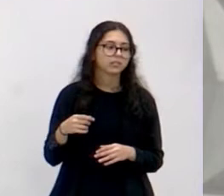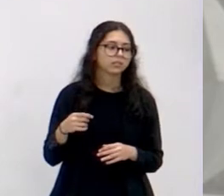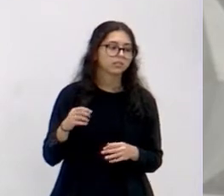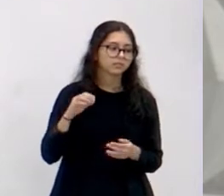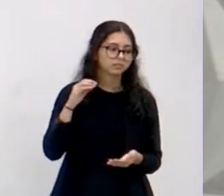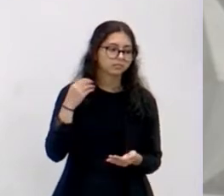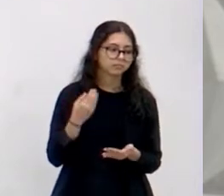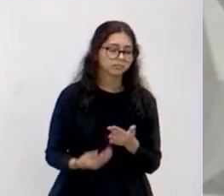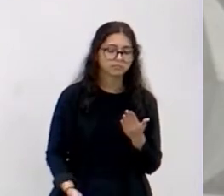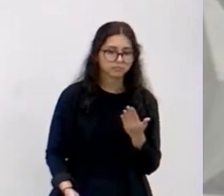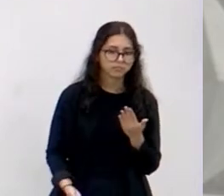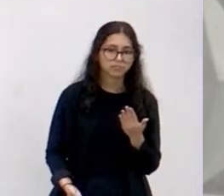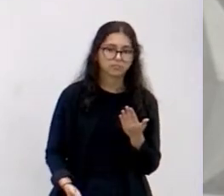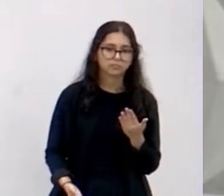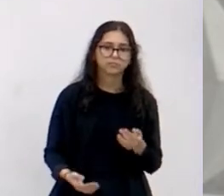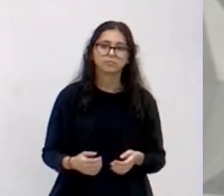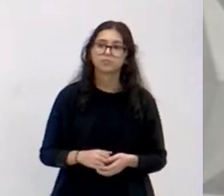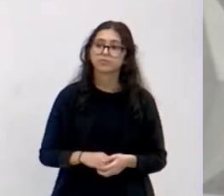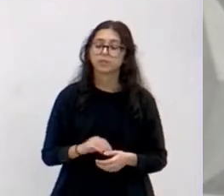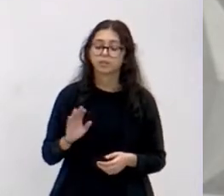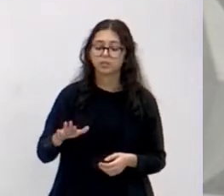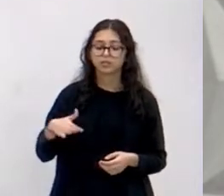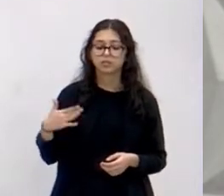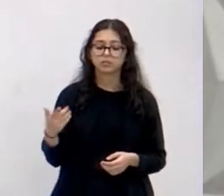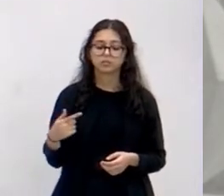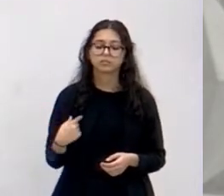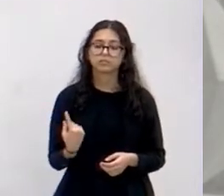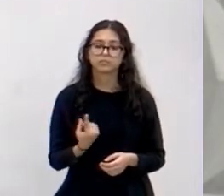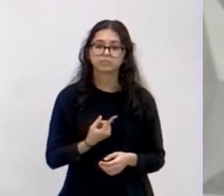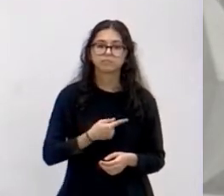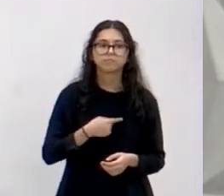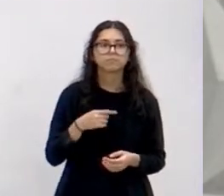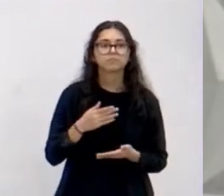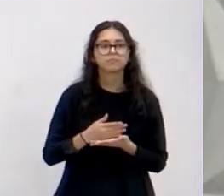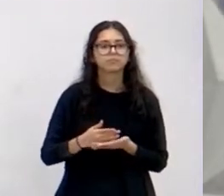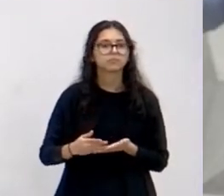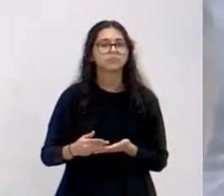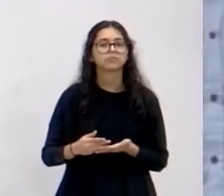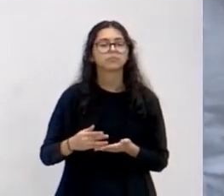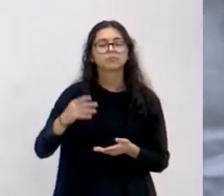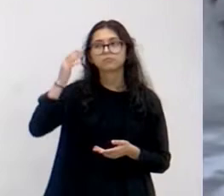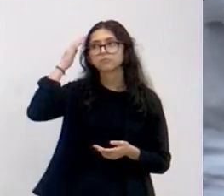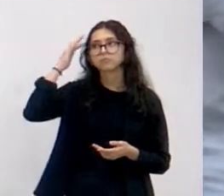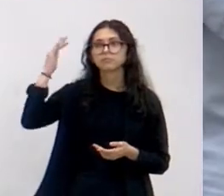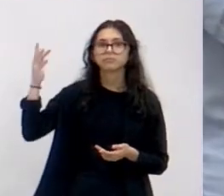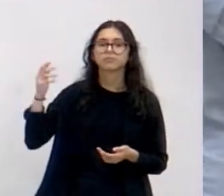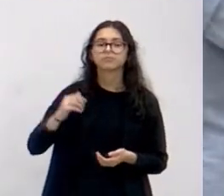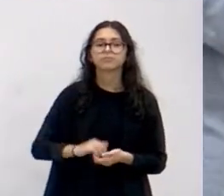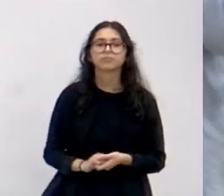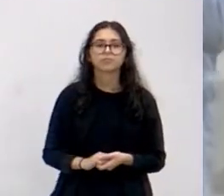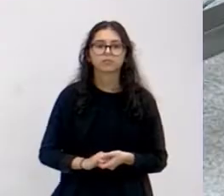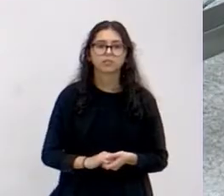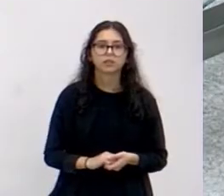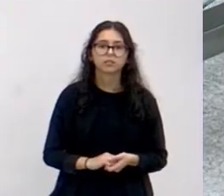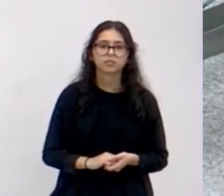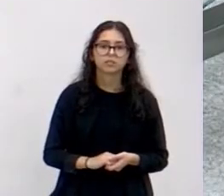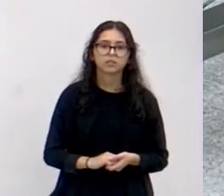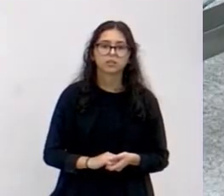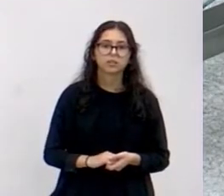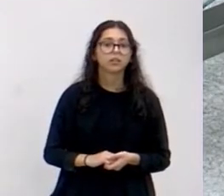na maioria das vezes derrotados é quando a gente começa a a imagem na e o Curioso é que a sua imaginação